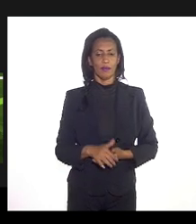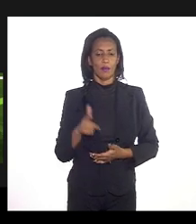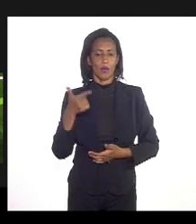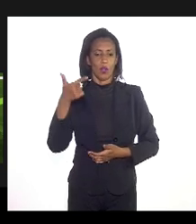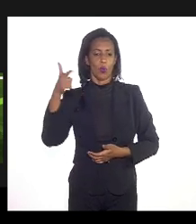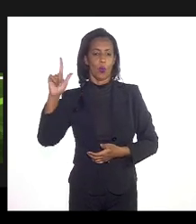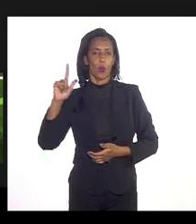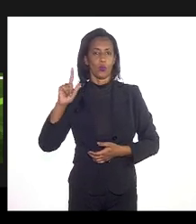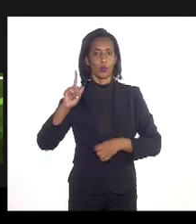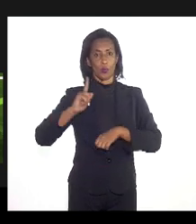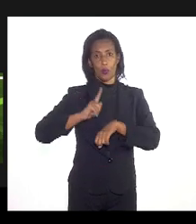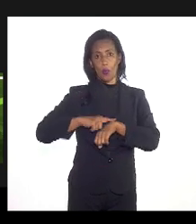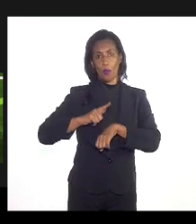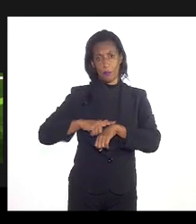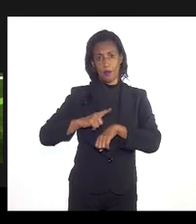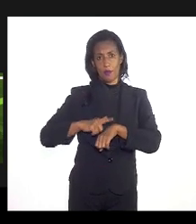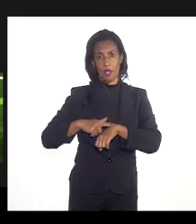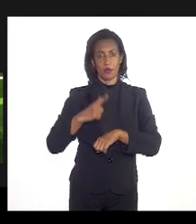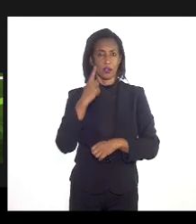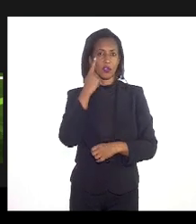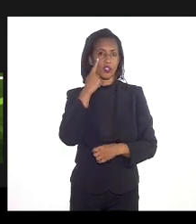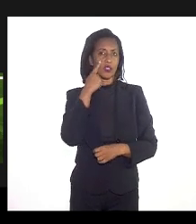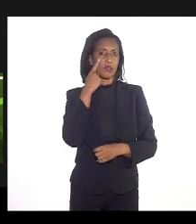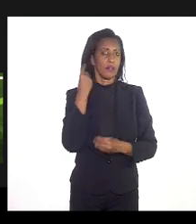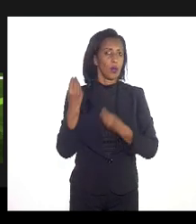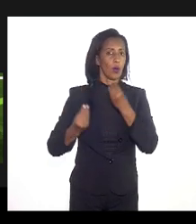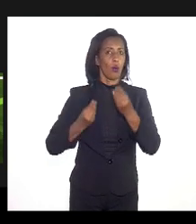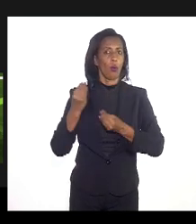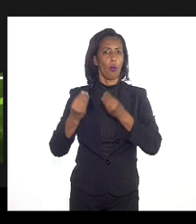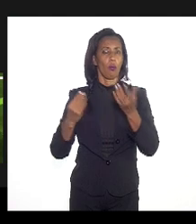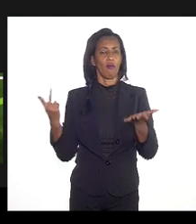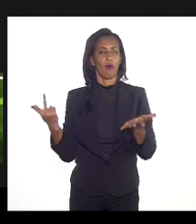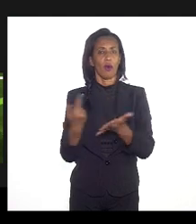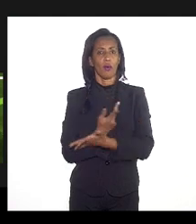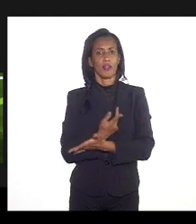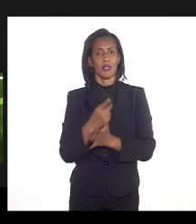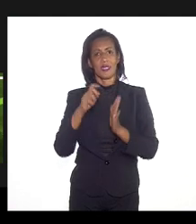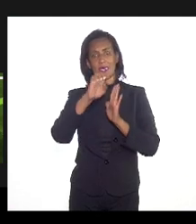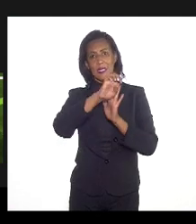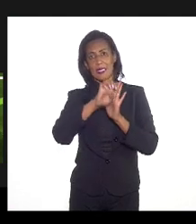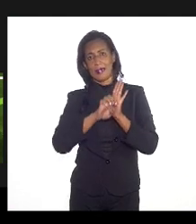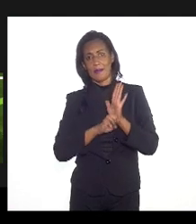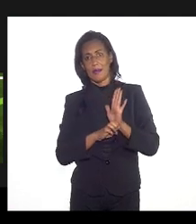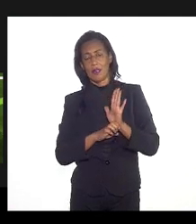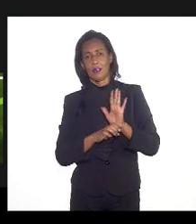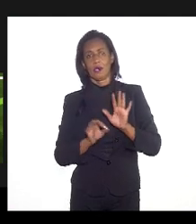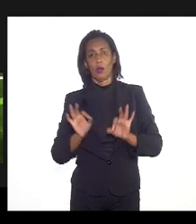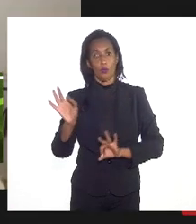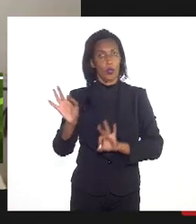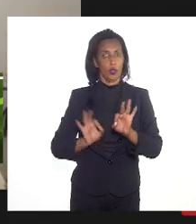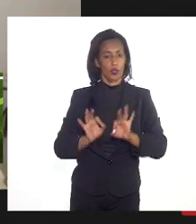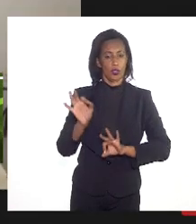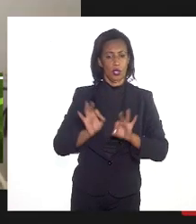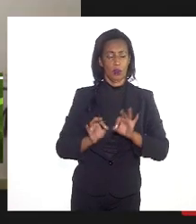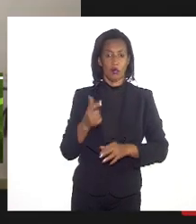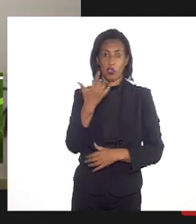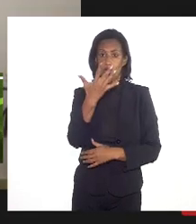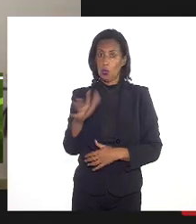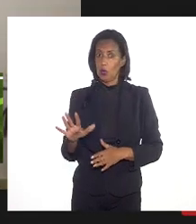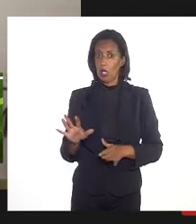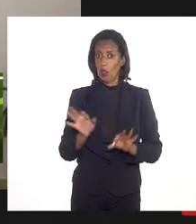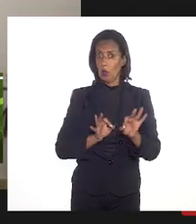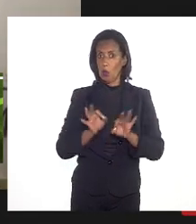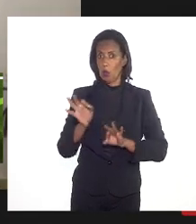outro momento, e a gente vai ver como vai transcorrer esse processo de emendas ao projeto. A gente não quer que o projeto